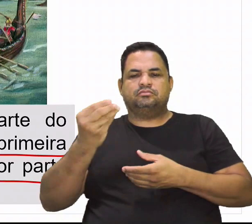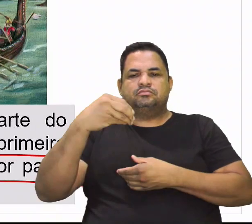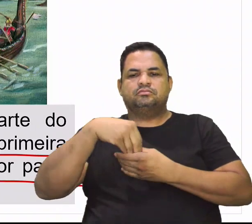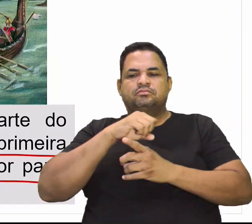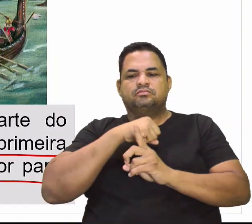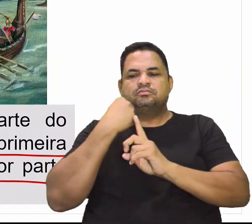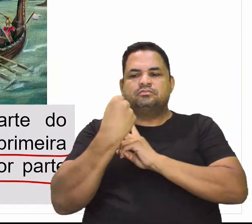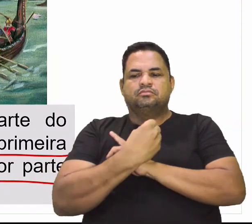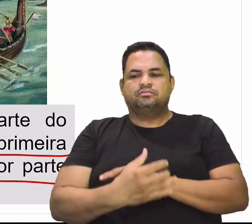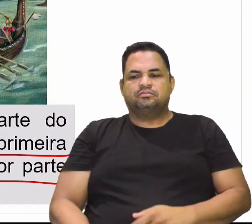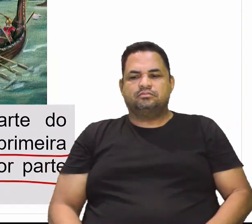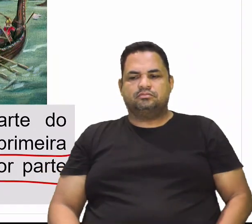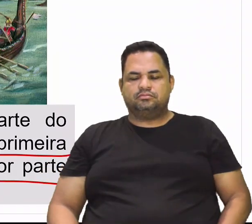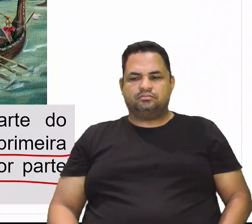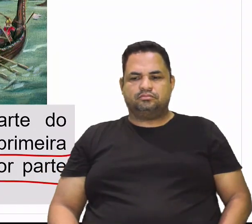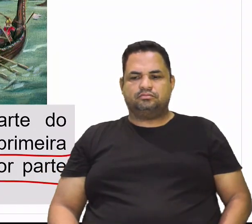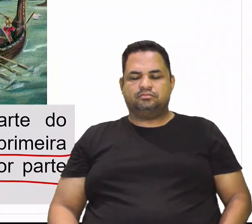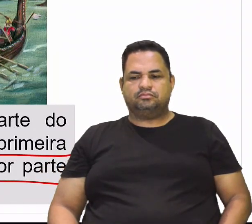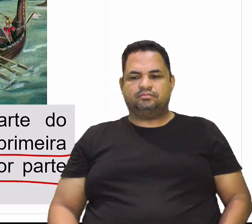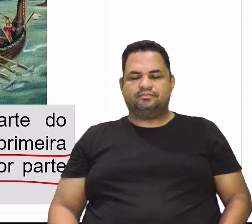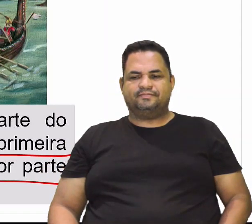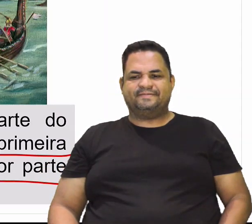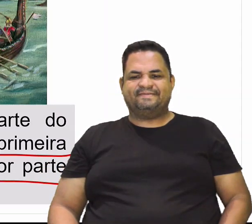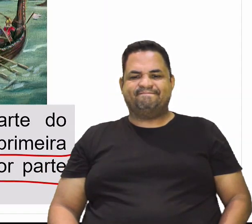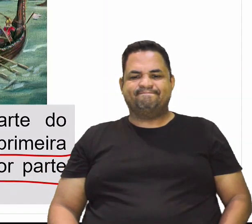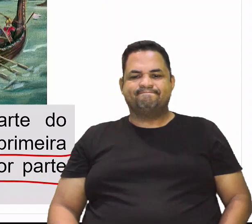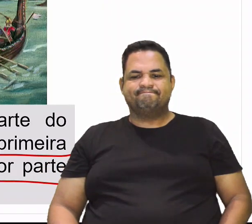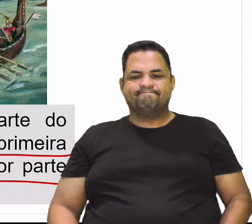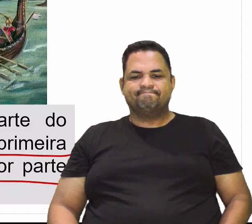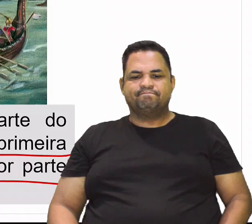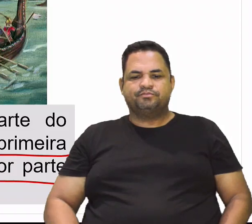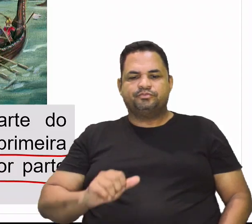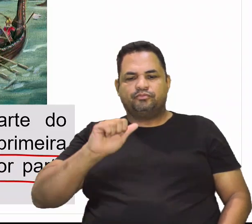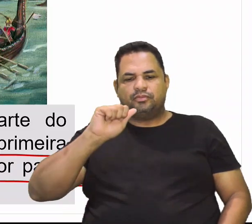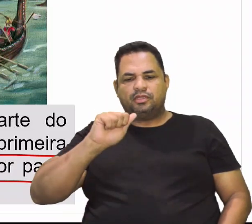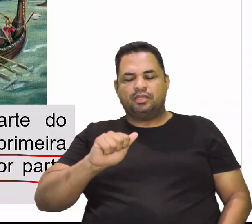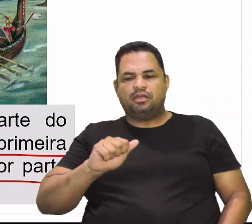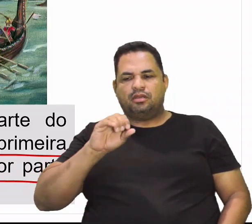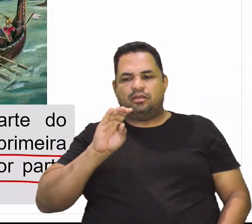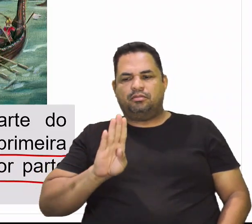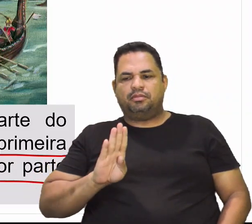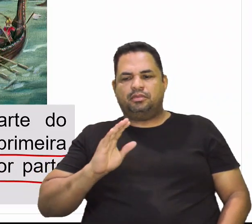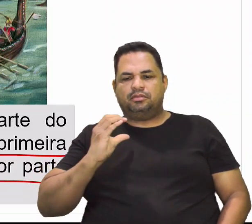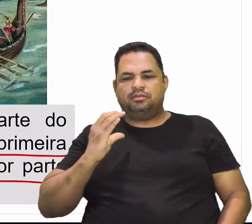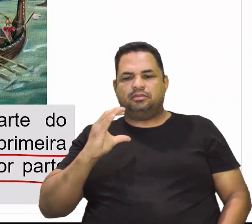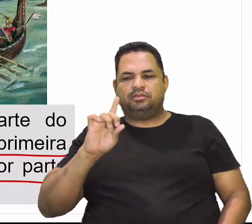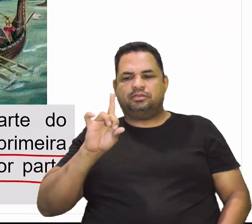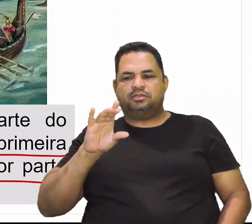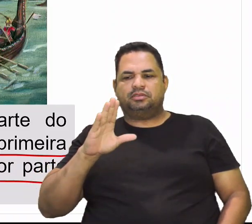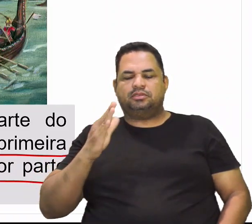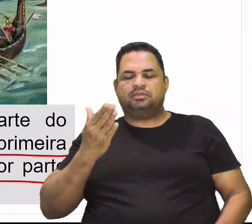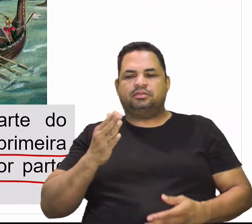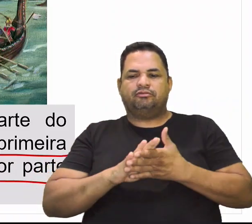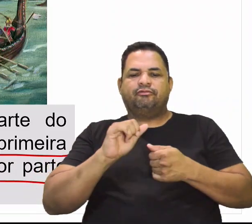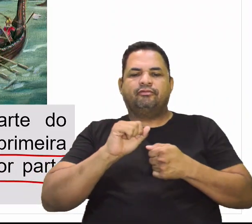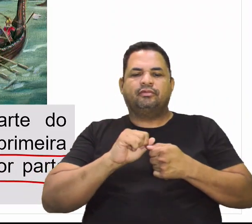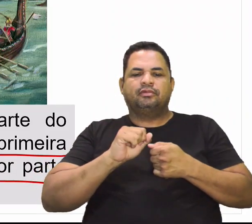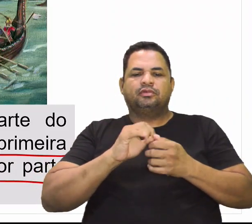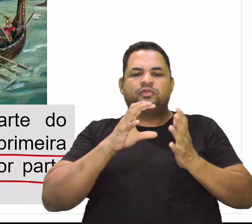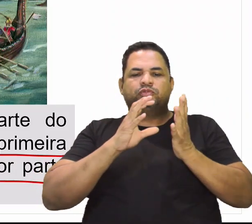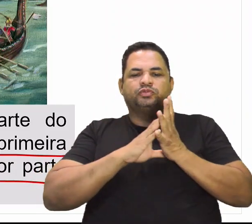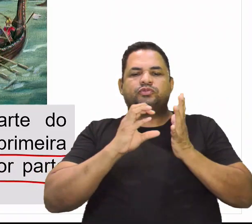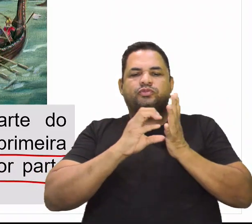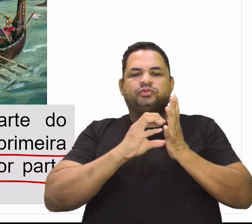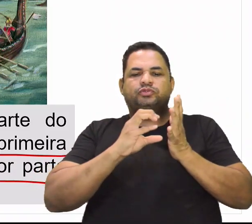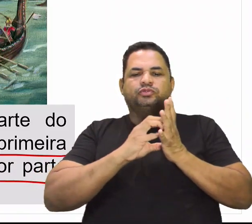uma sociedade. Então, o alfabeto criado pelos fenícios, esses